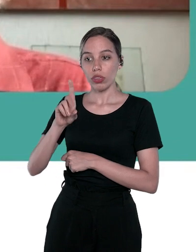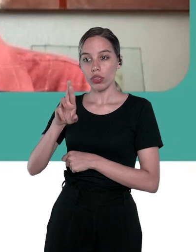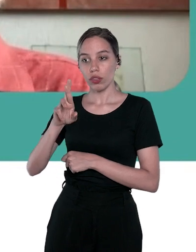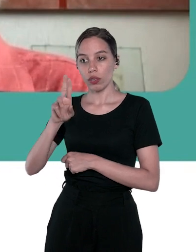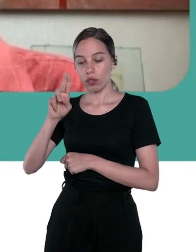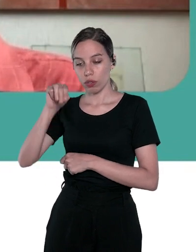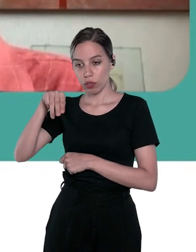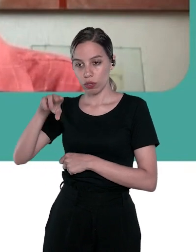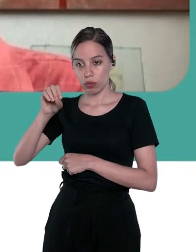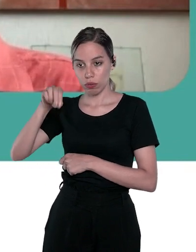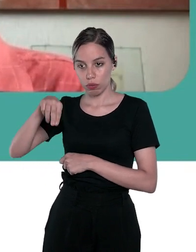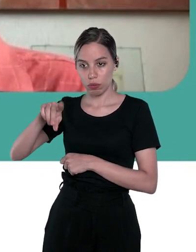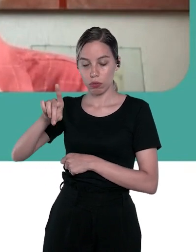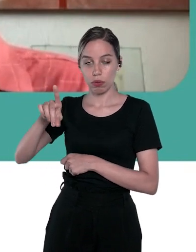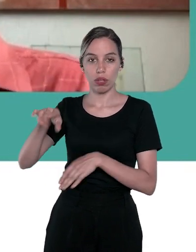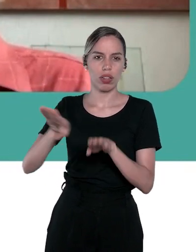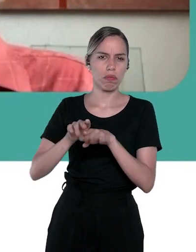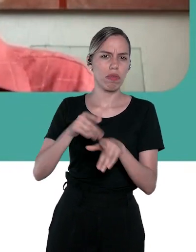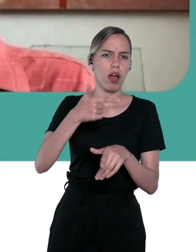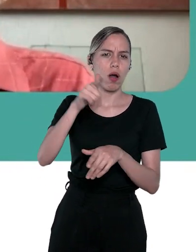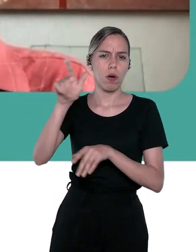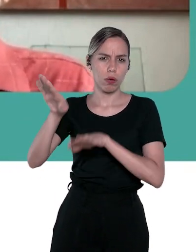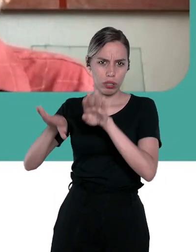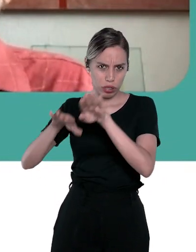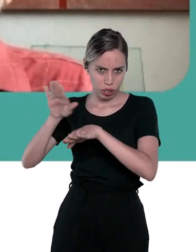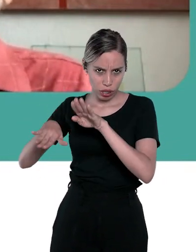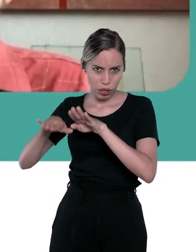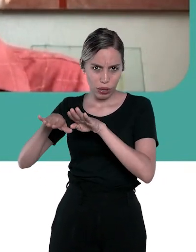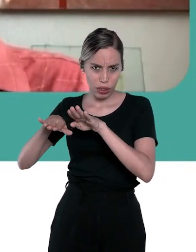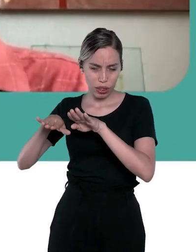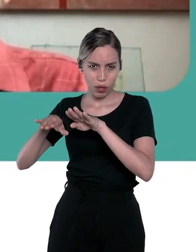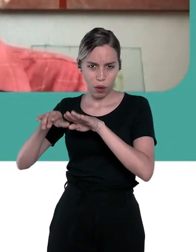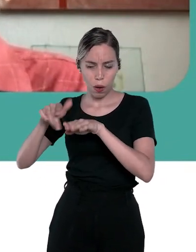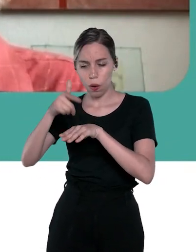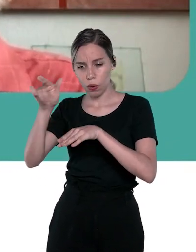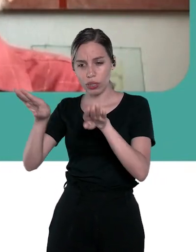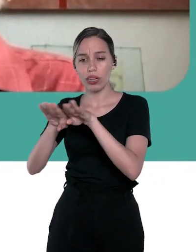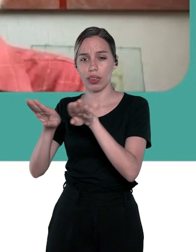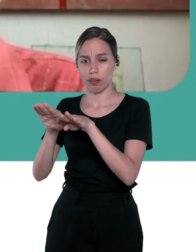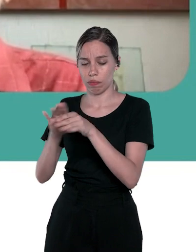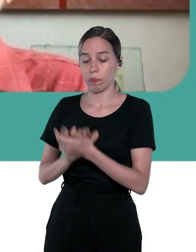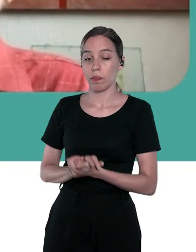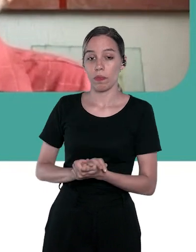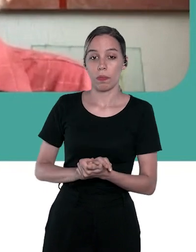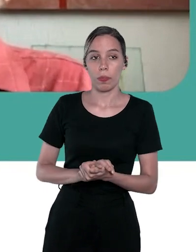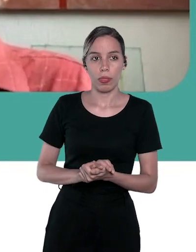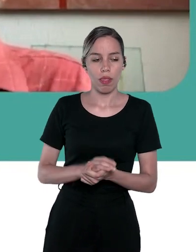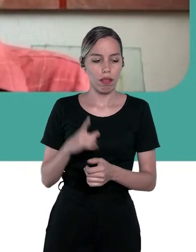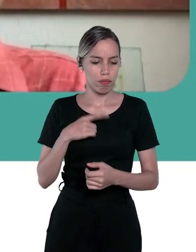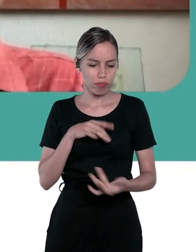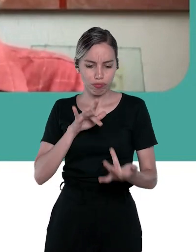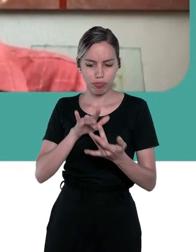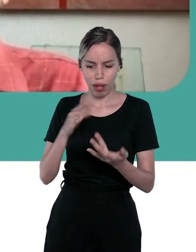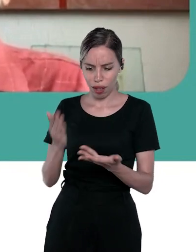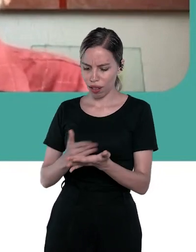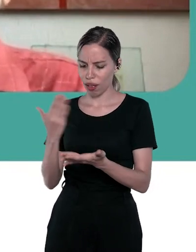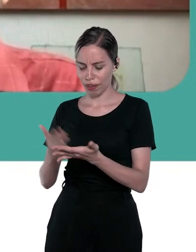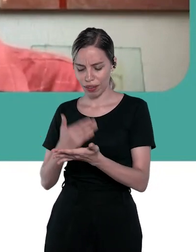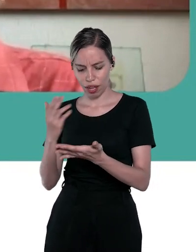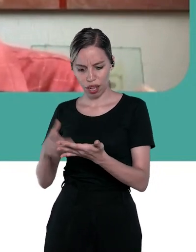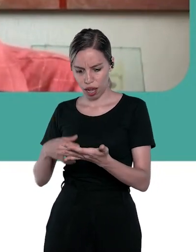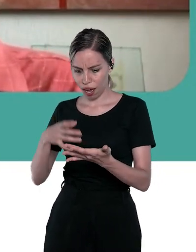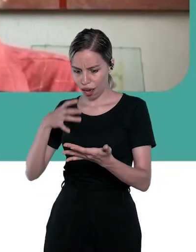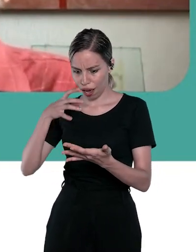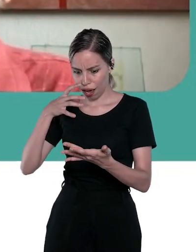modernismo brasileiro e, obviamente, foi um contato assim, muito sedutor para mim. Eu logo comecei